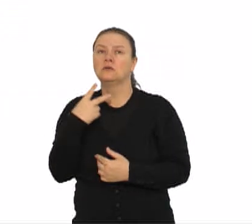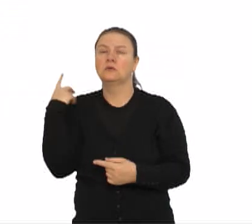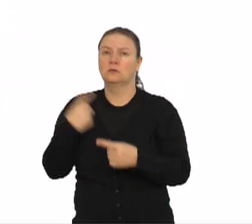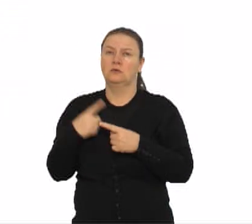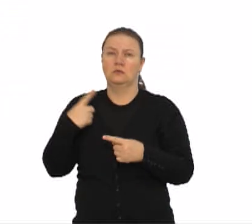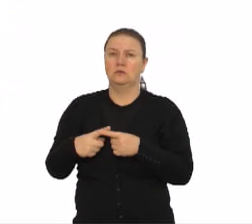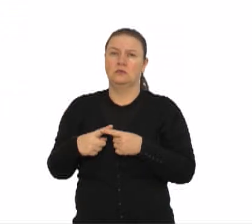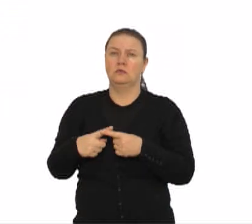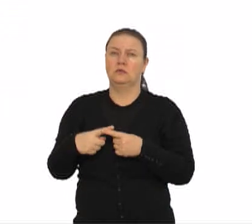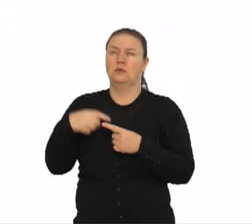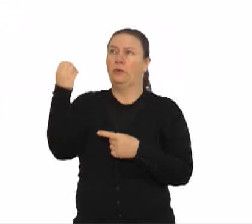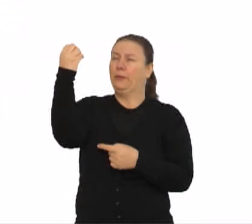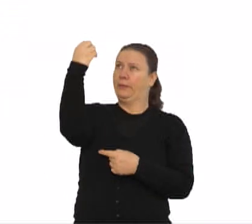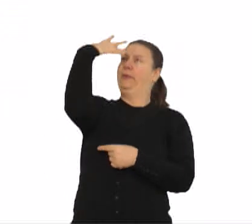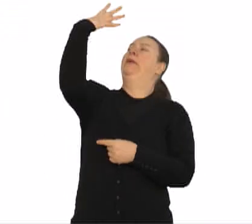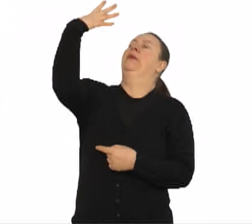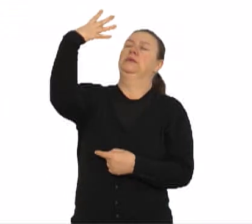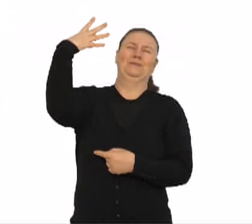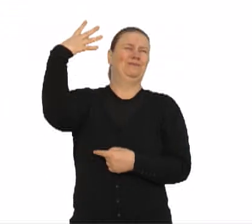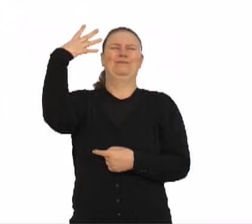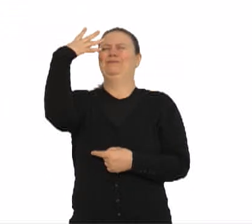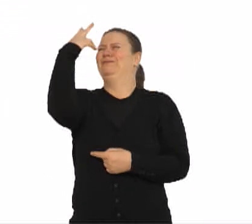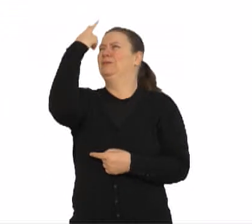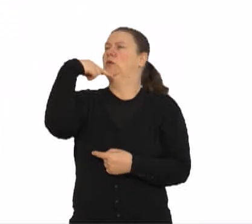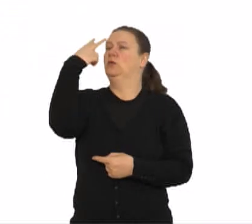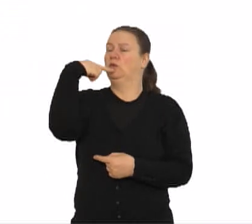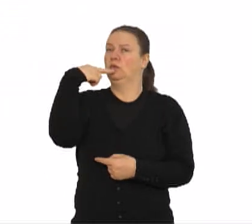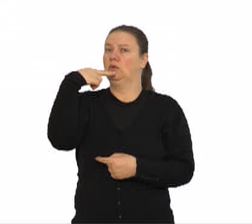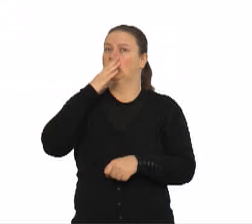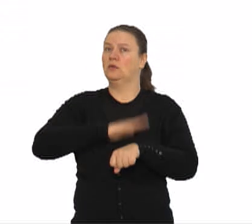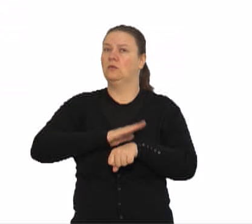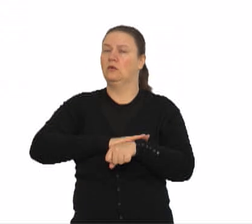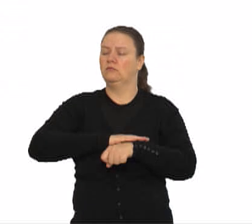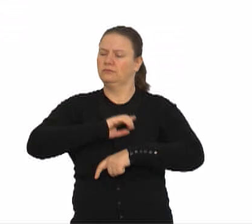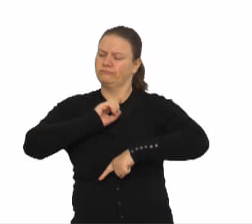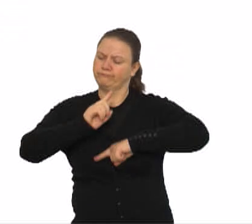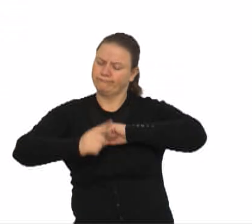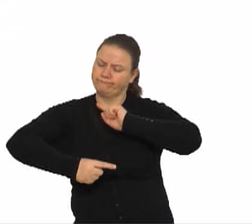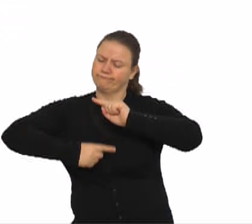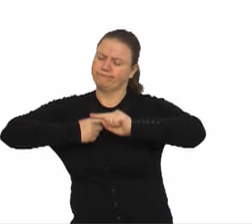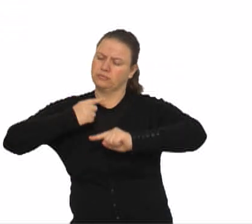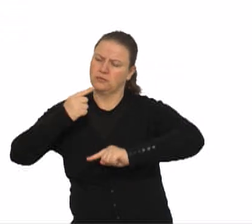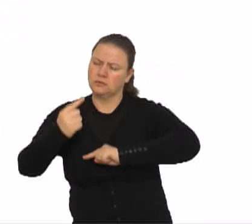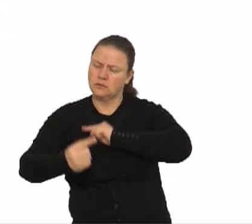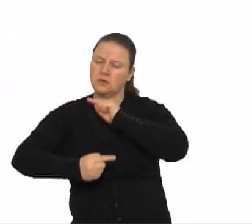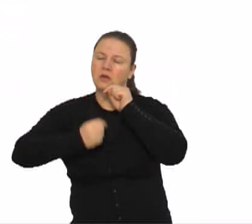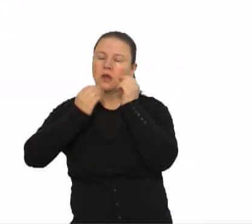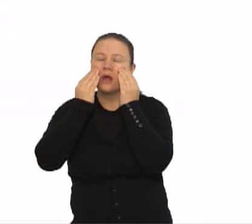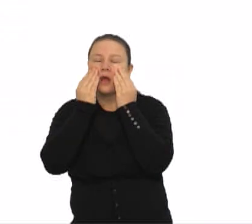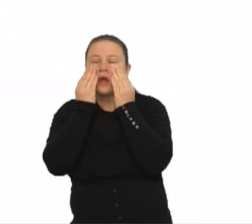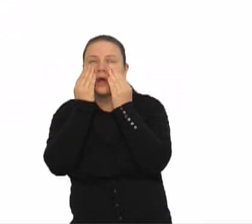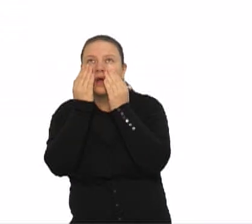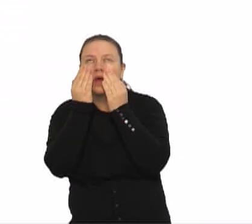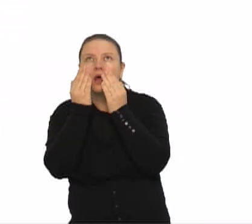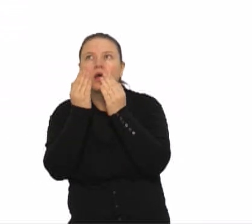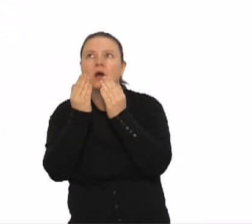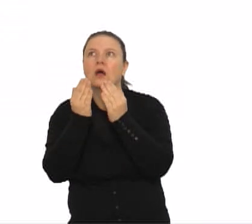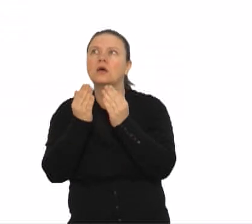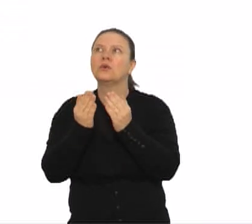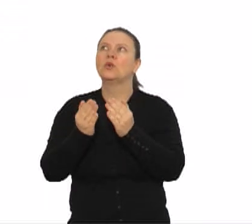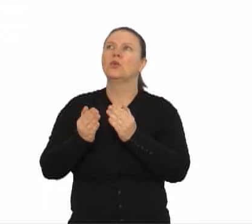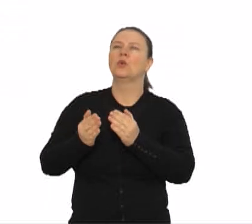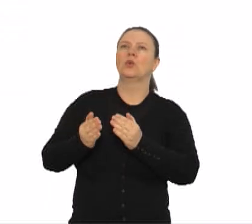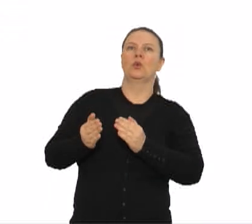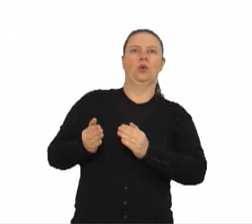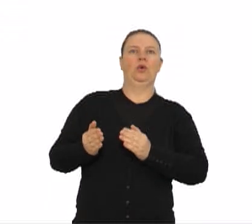imensa quantidade de luz. Mas logo que passa esse brilho, ele consegue voltar a ver. Mas o que